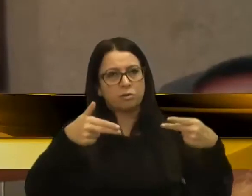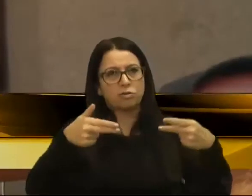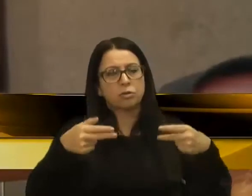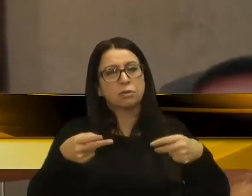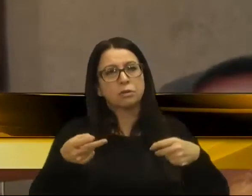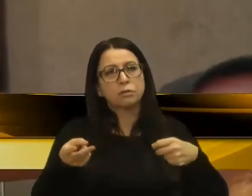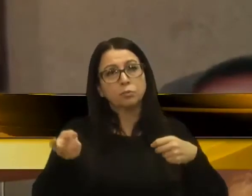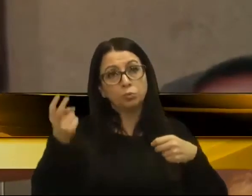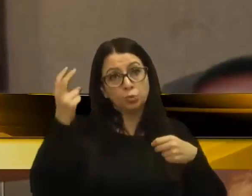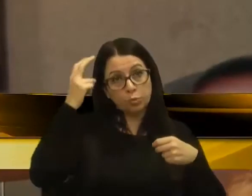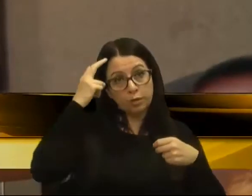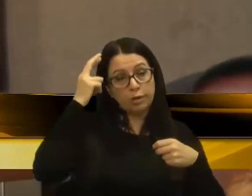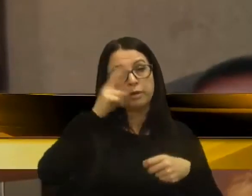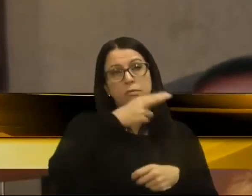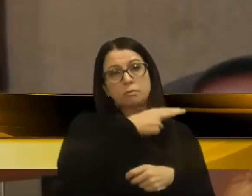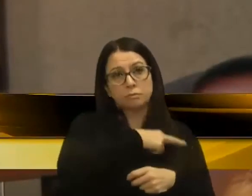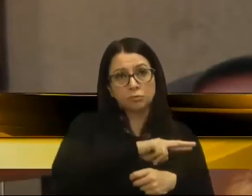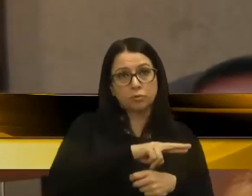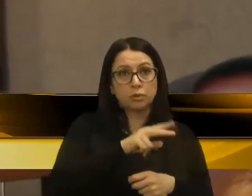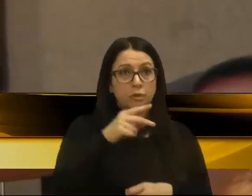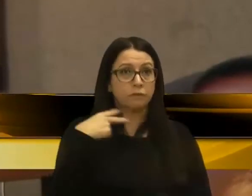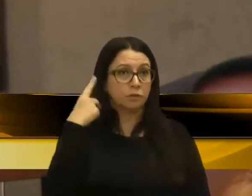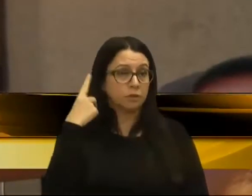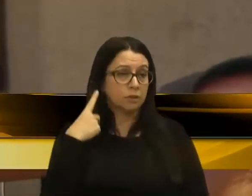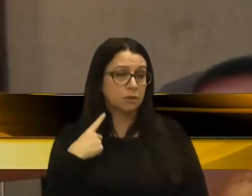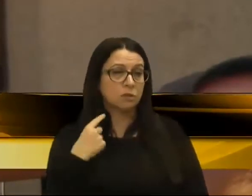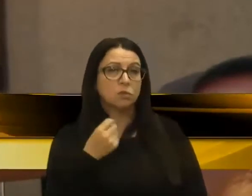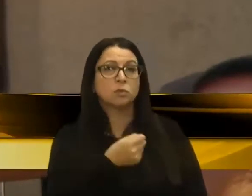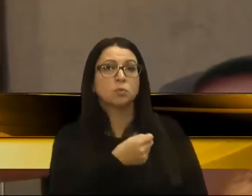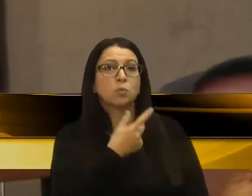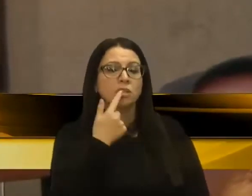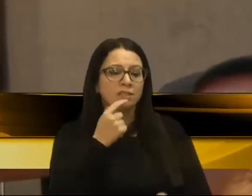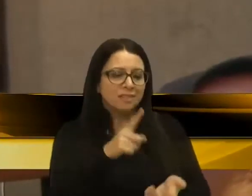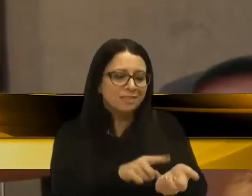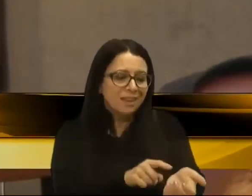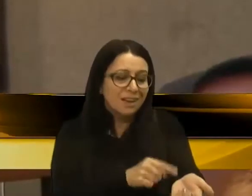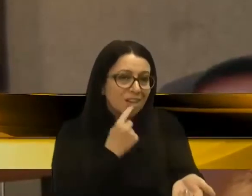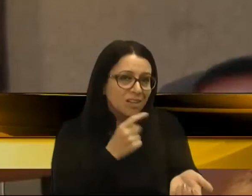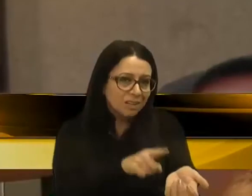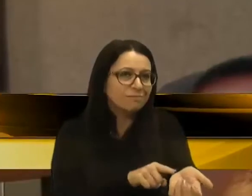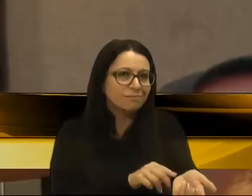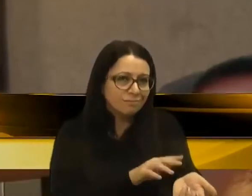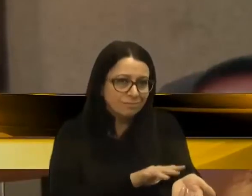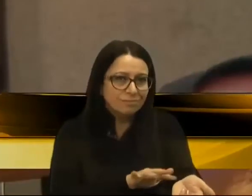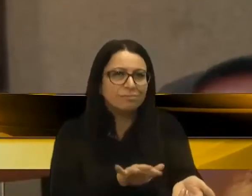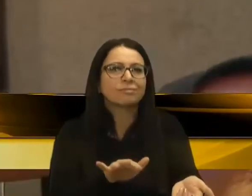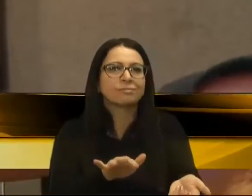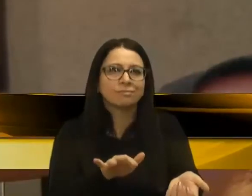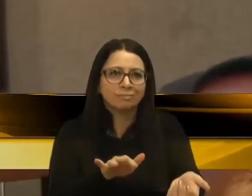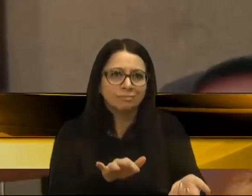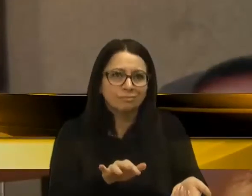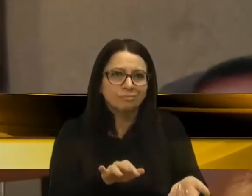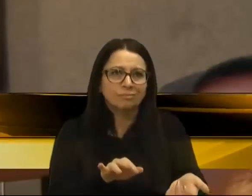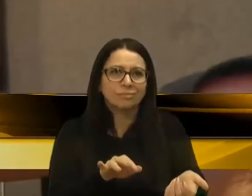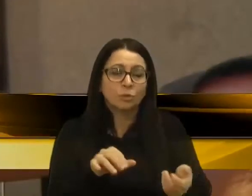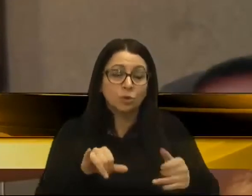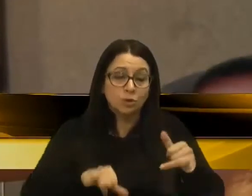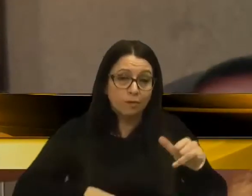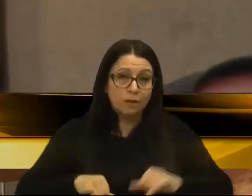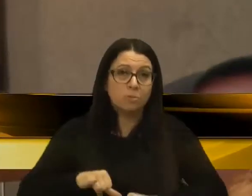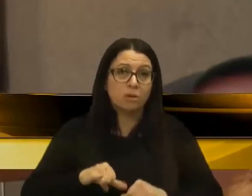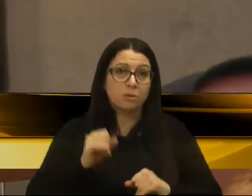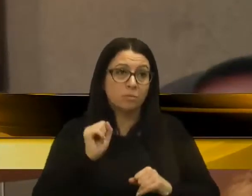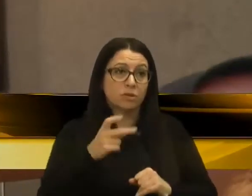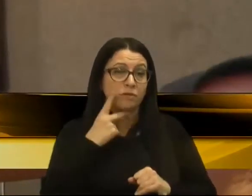religiosa. E, vereadora Denise, quanto sangue foi derramado para que a gente possa estar